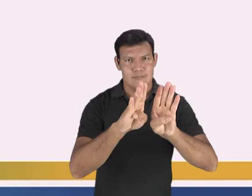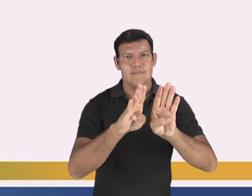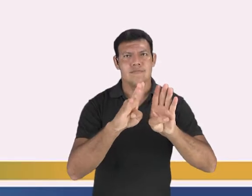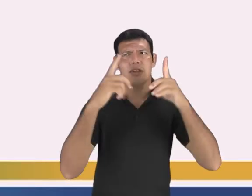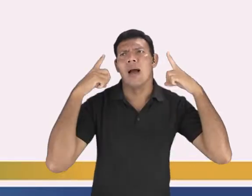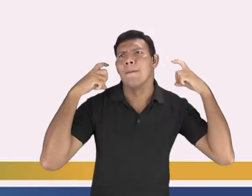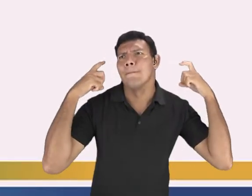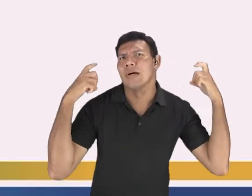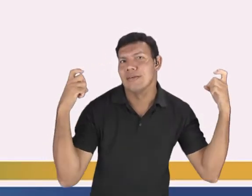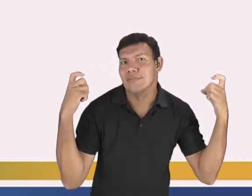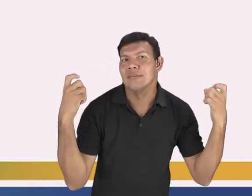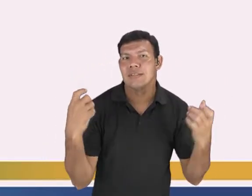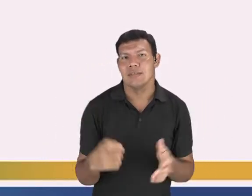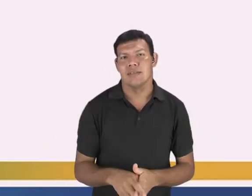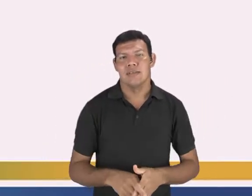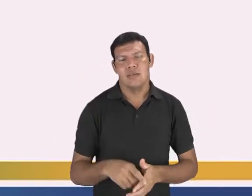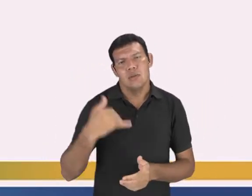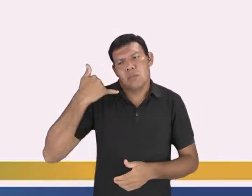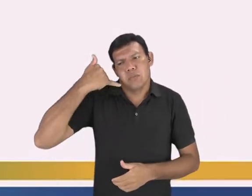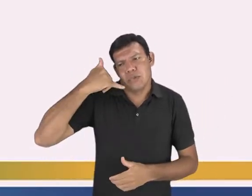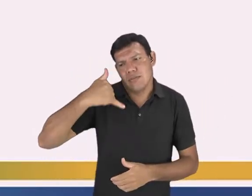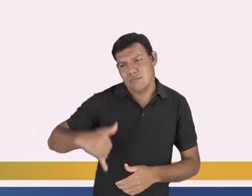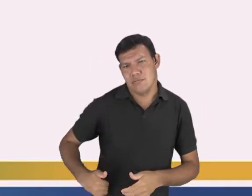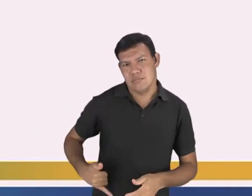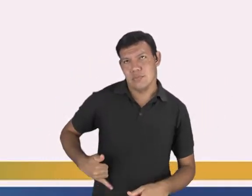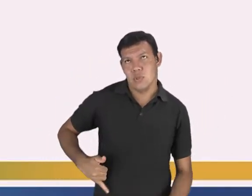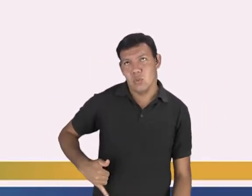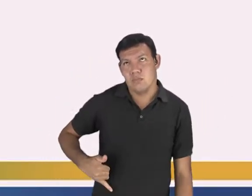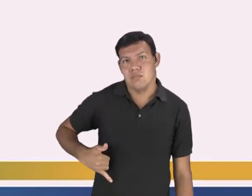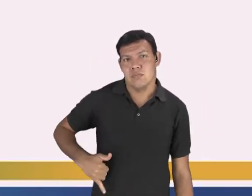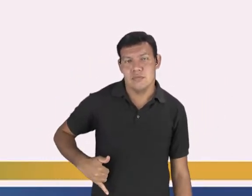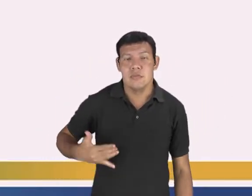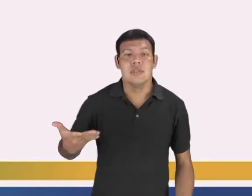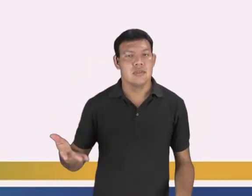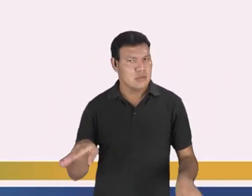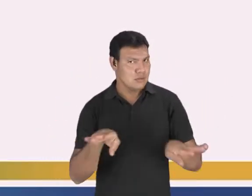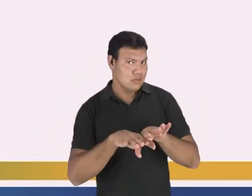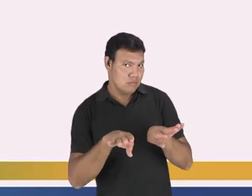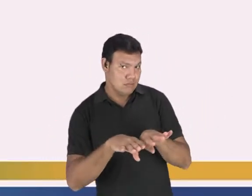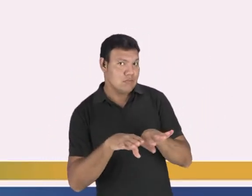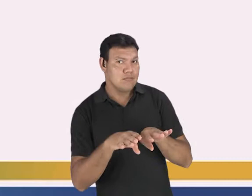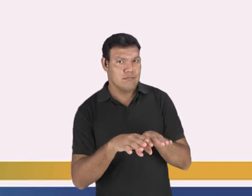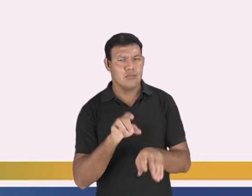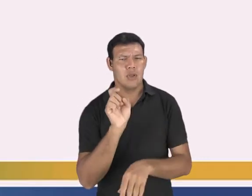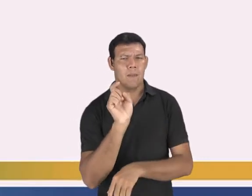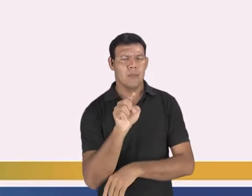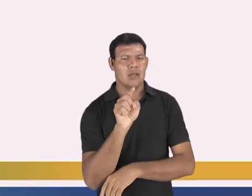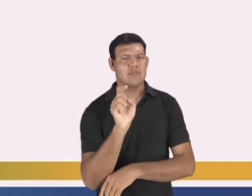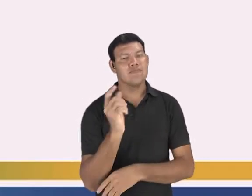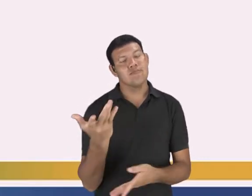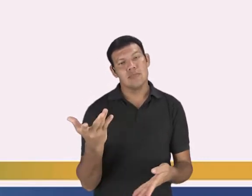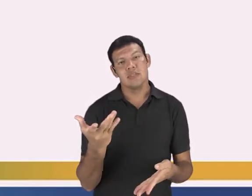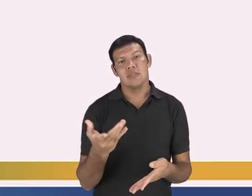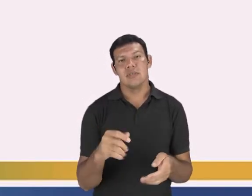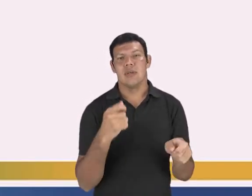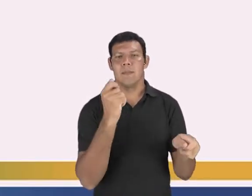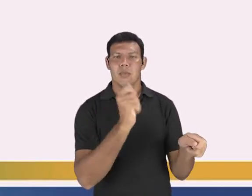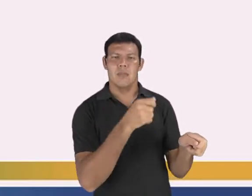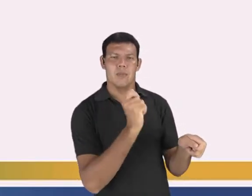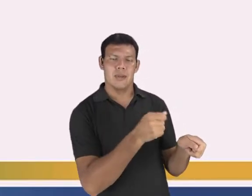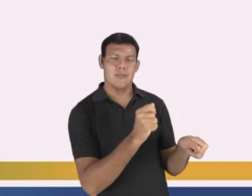de som. O toque do seu celular é outro tipo de som. A campainha, bater numa